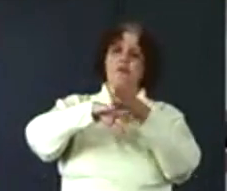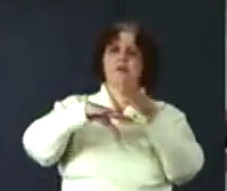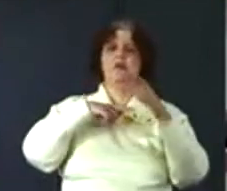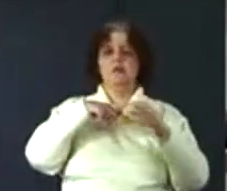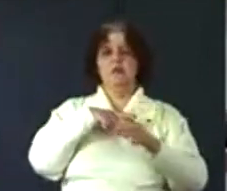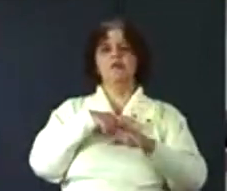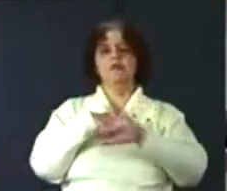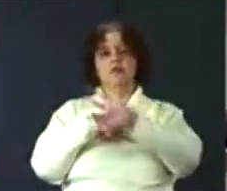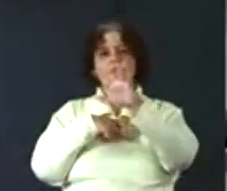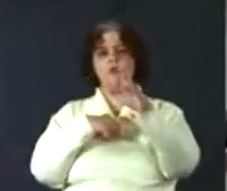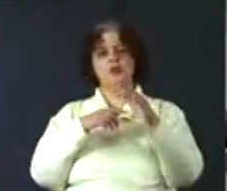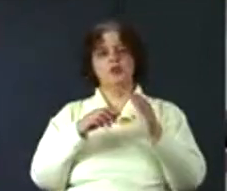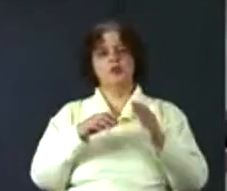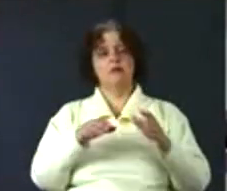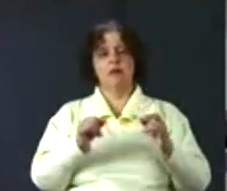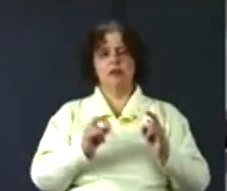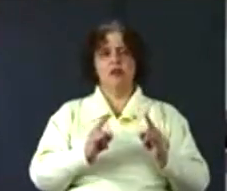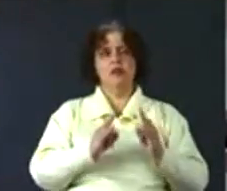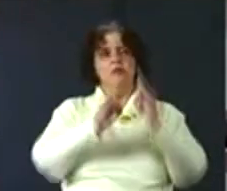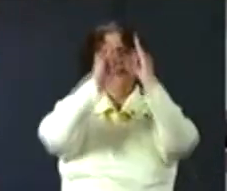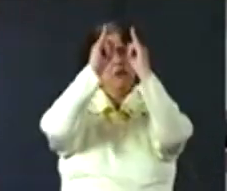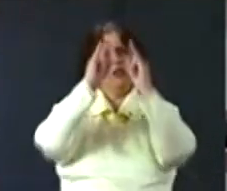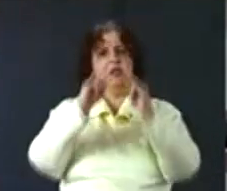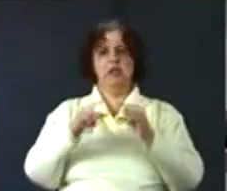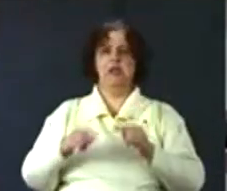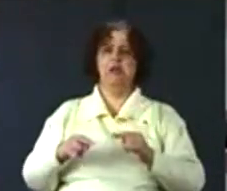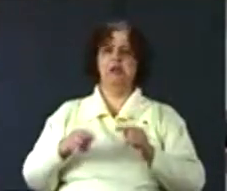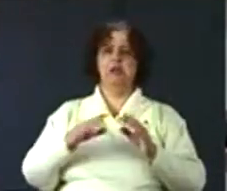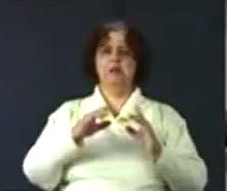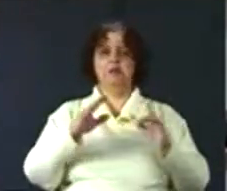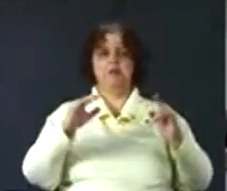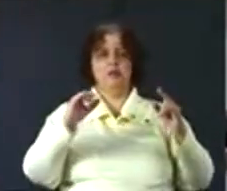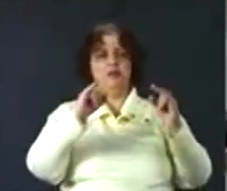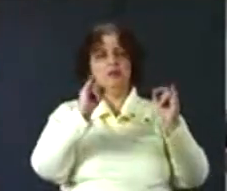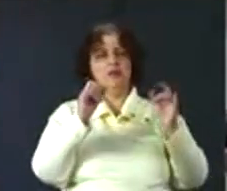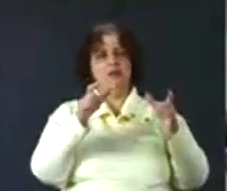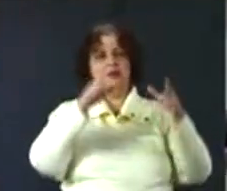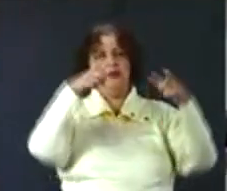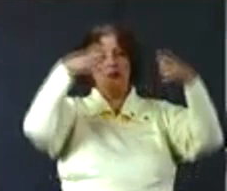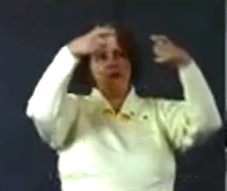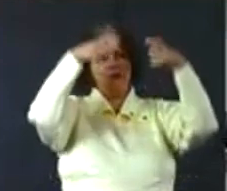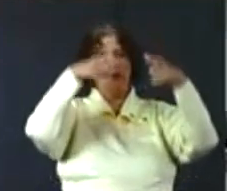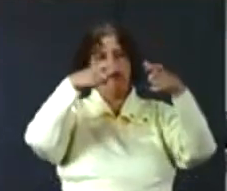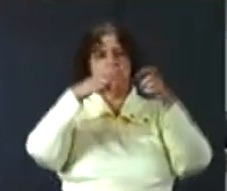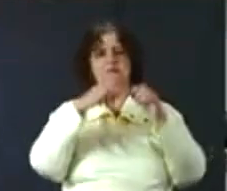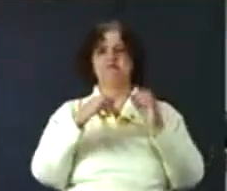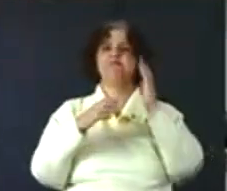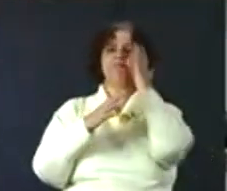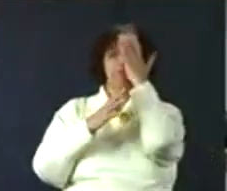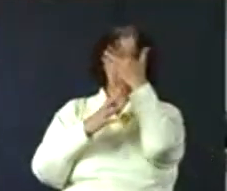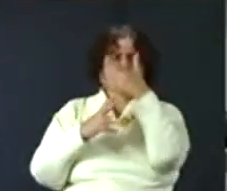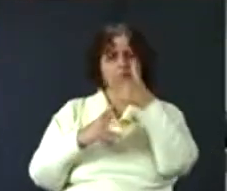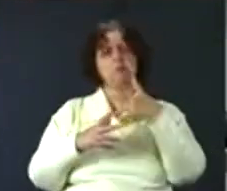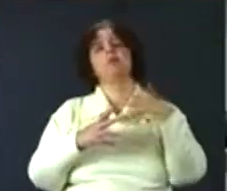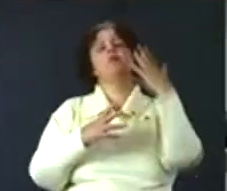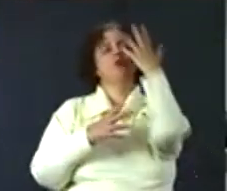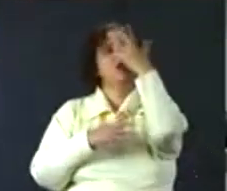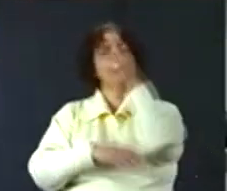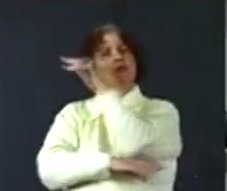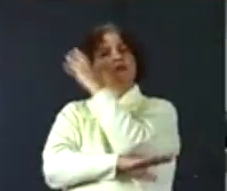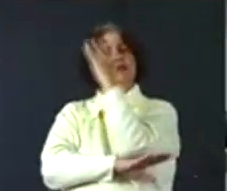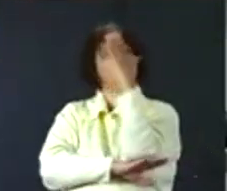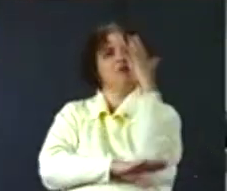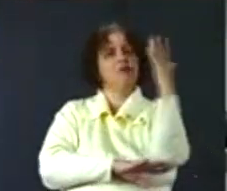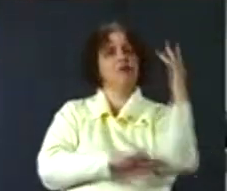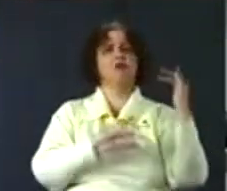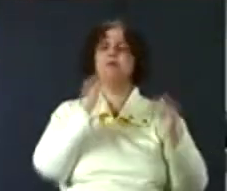construídos, alguns prédios, alguns edifícios em formato de coroa, e ela tinha uma beleza exuberante da sua natureza, dos bosques